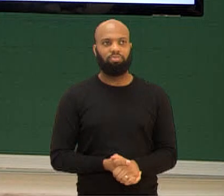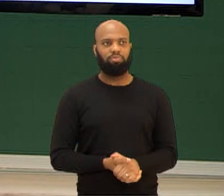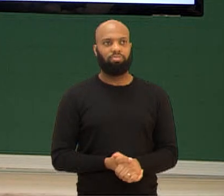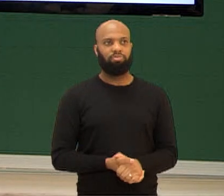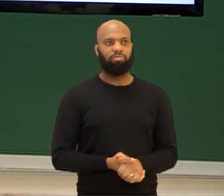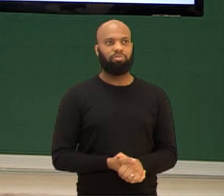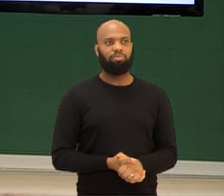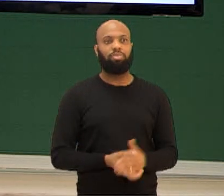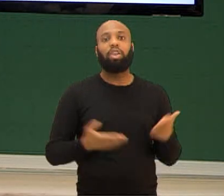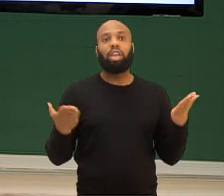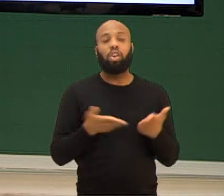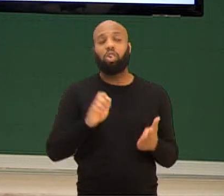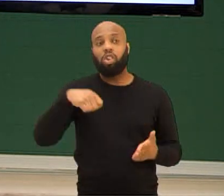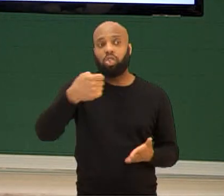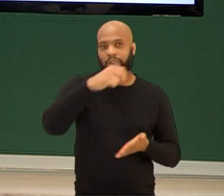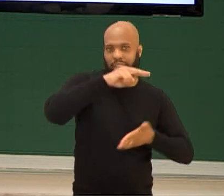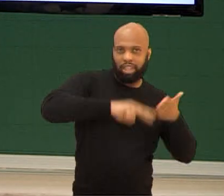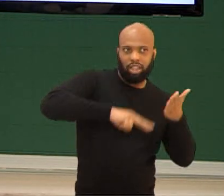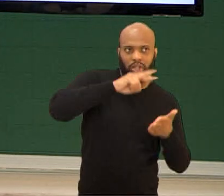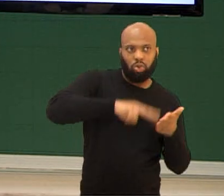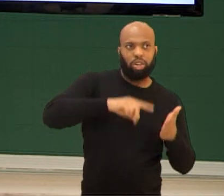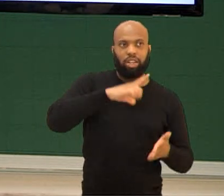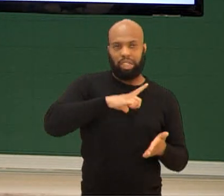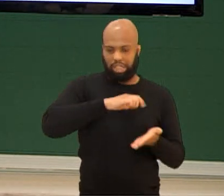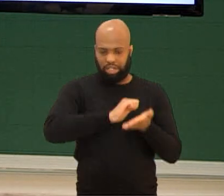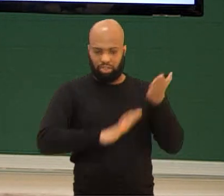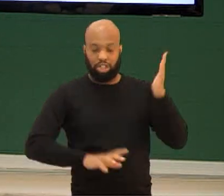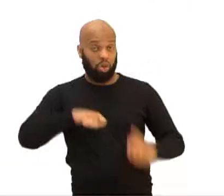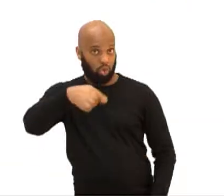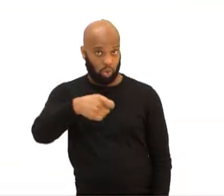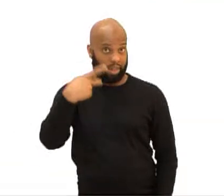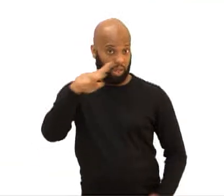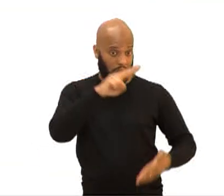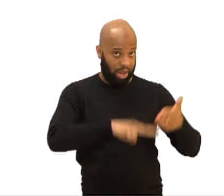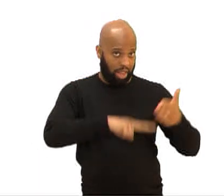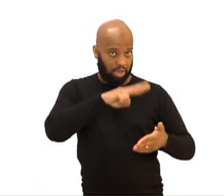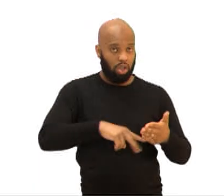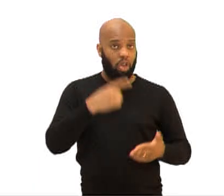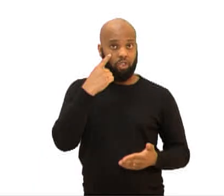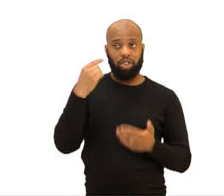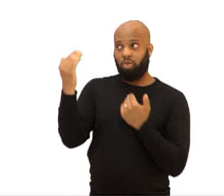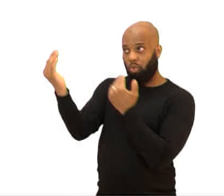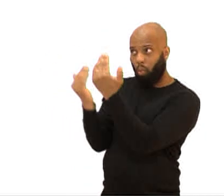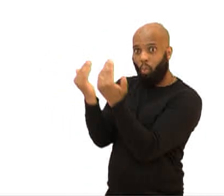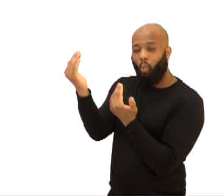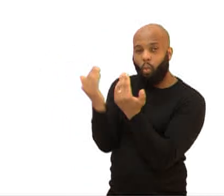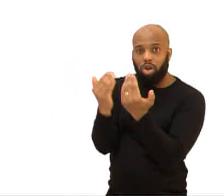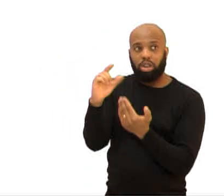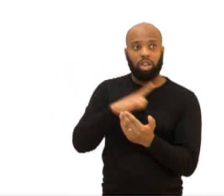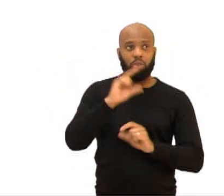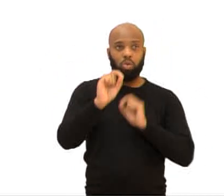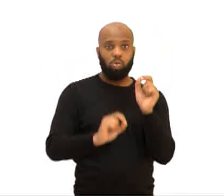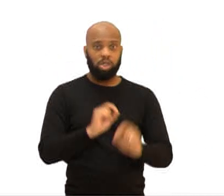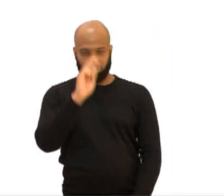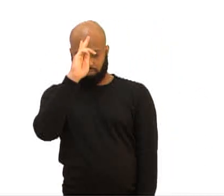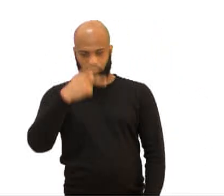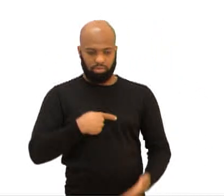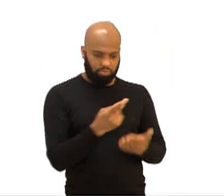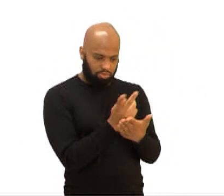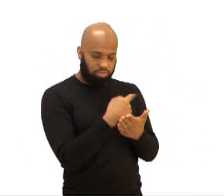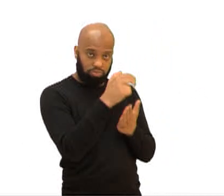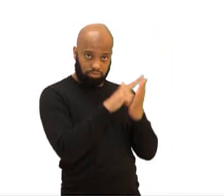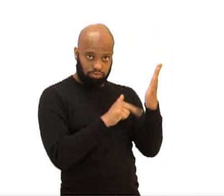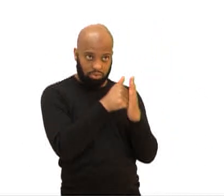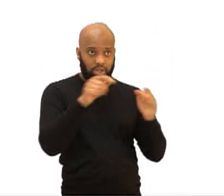agora um pouco sobre a leitura, né? Um pouquinho uma atividade sobre a leitura de vocês. Compara o autorretrato de Frida e